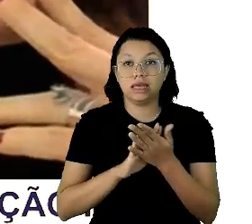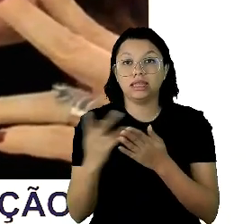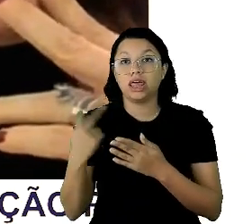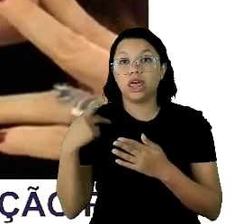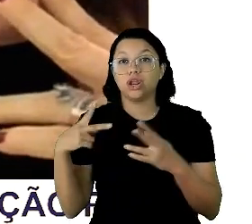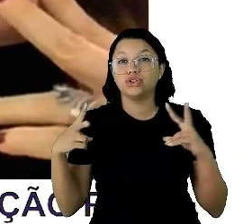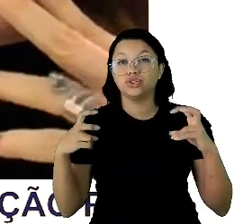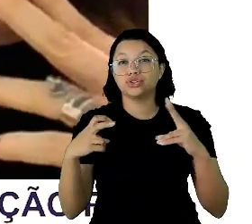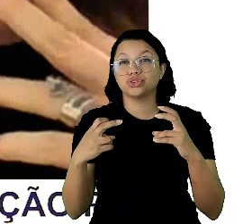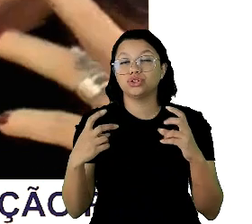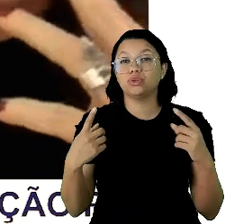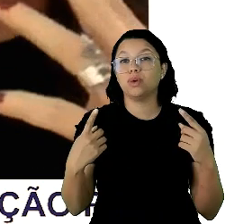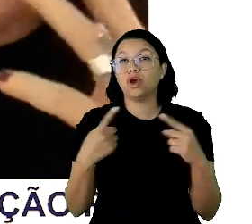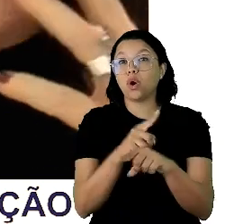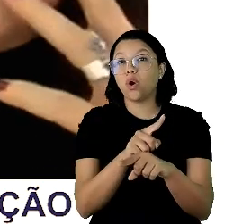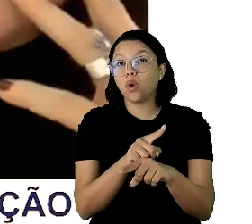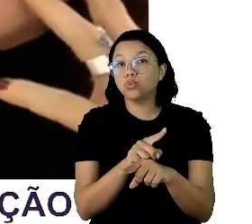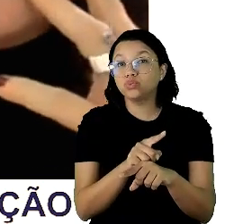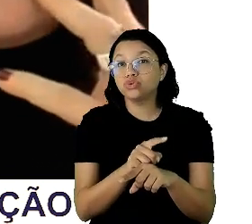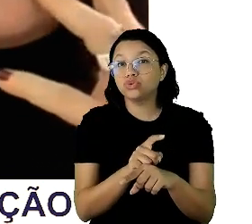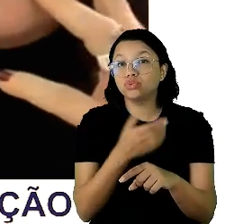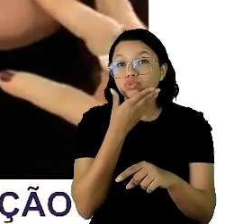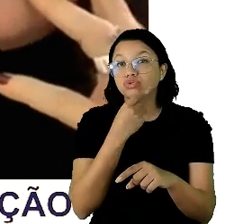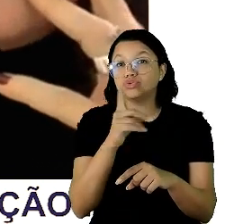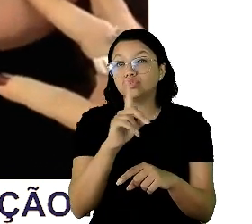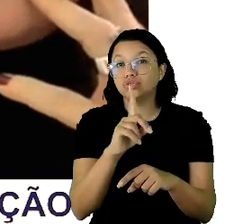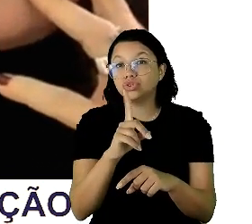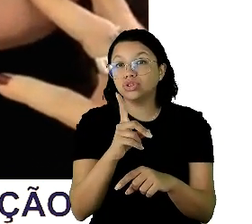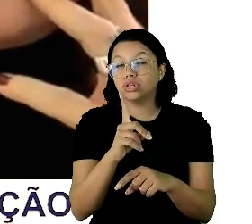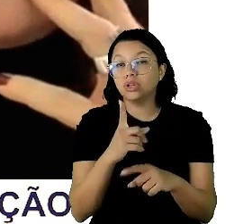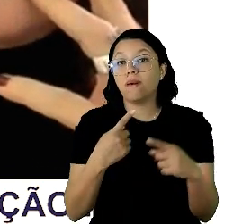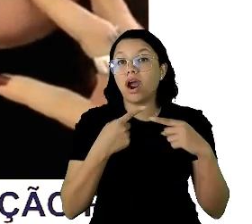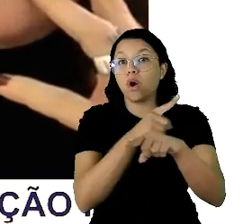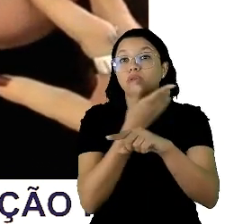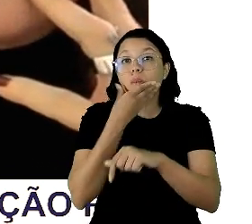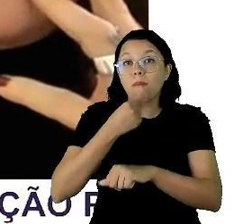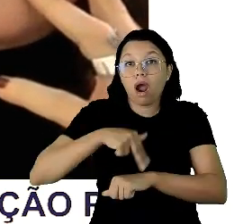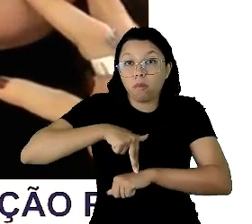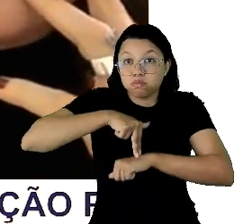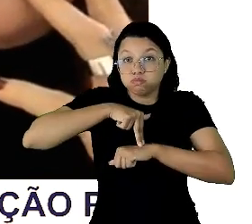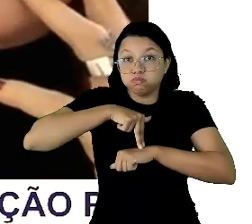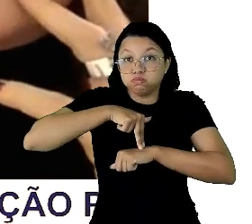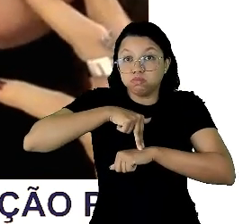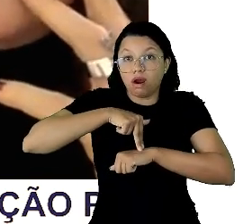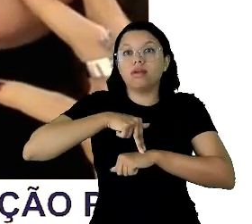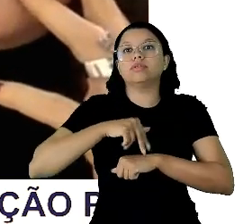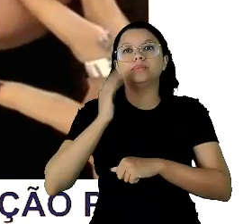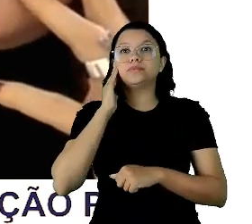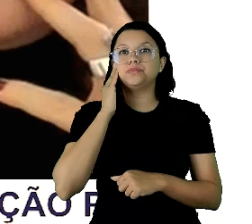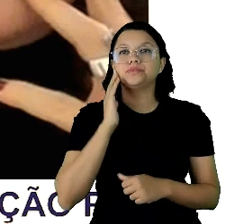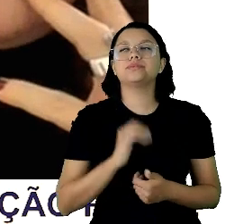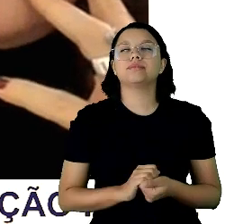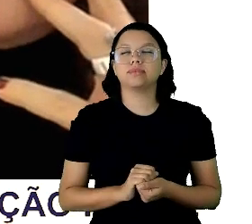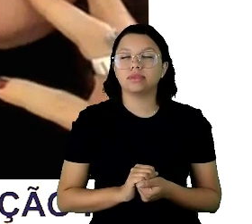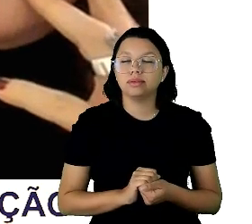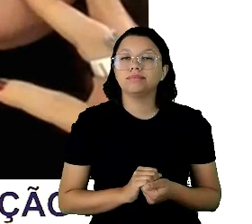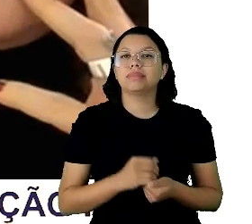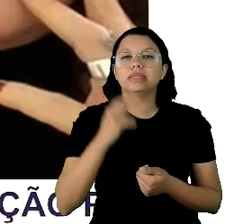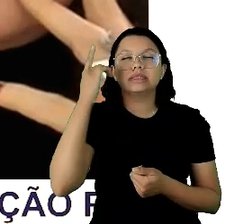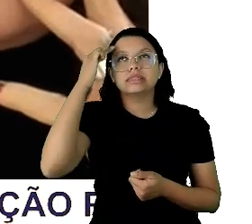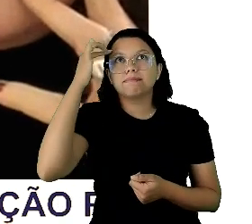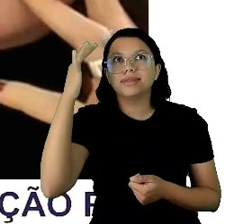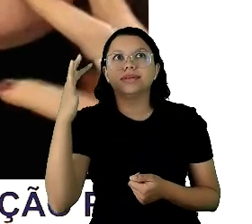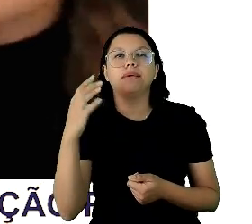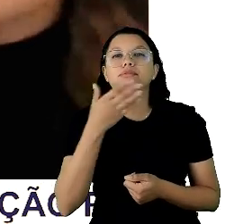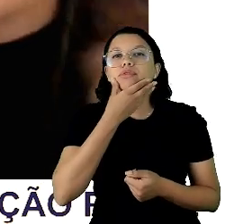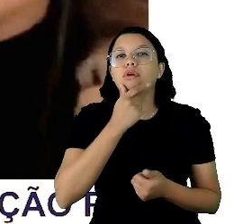contra o patriarcado, não é? Como essa ideia vetusta de que o homem pode tudo e